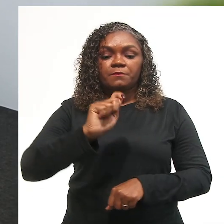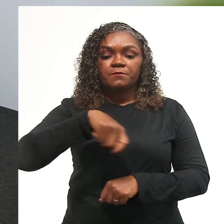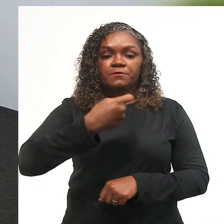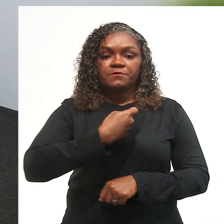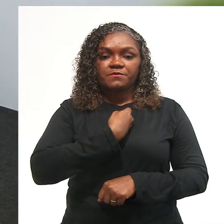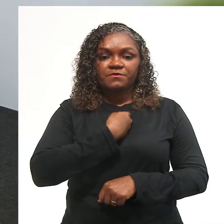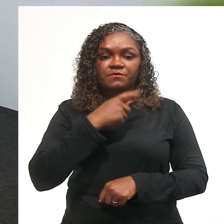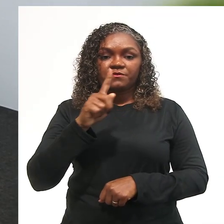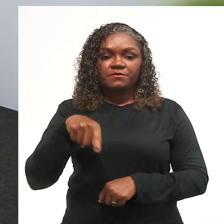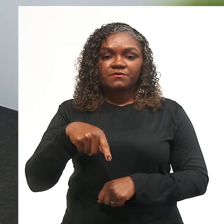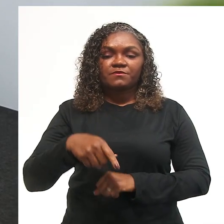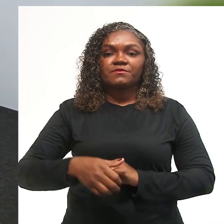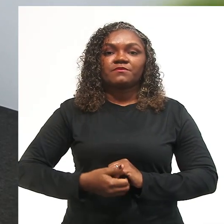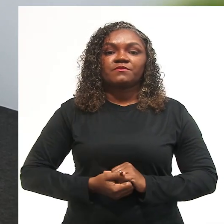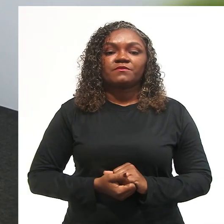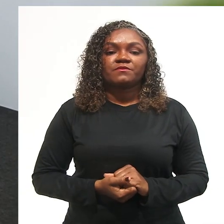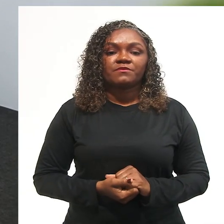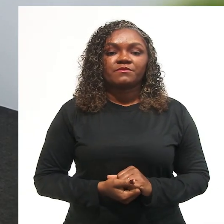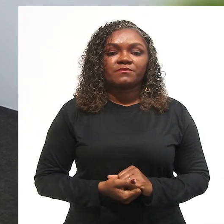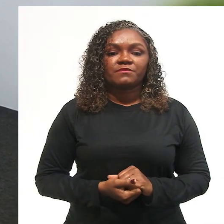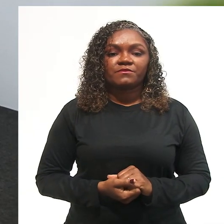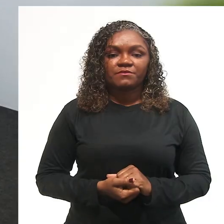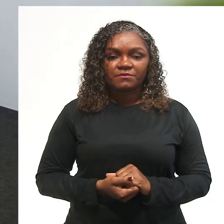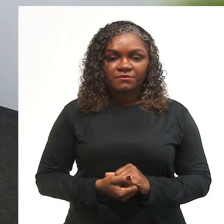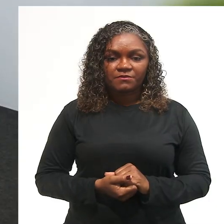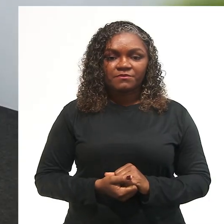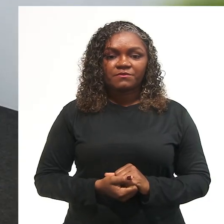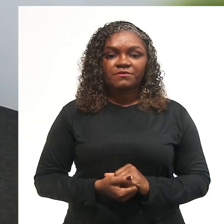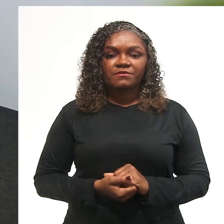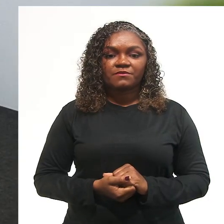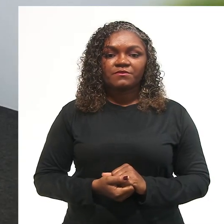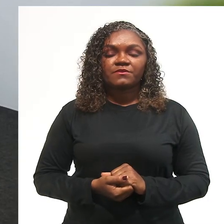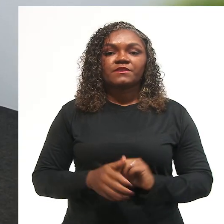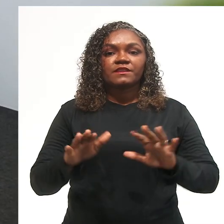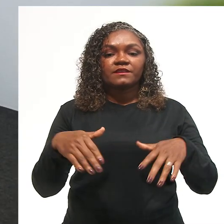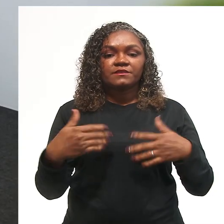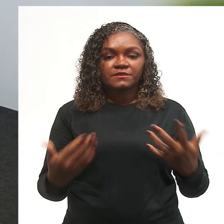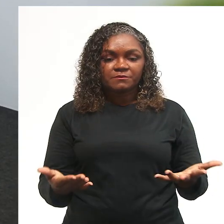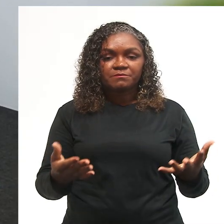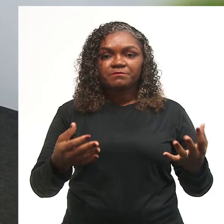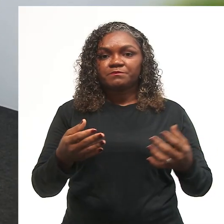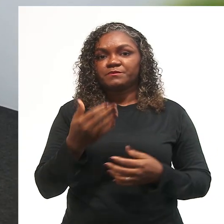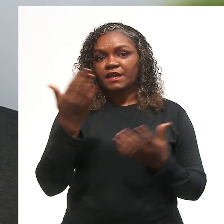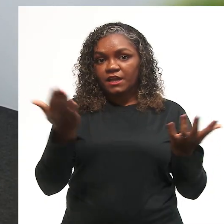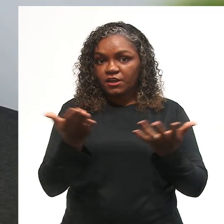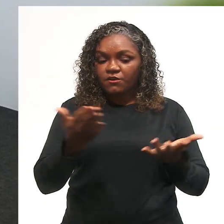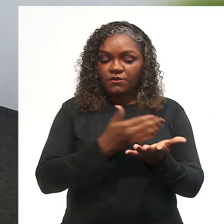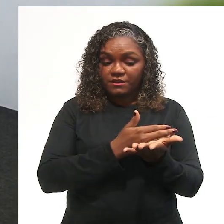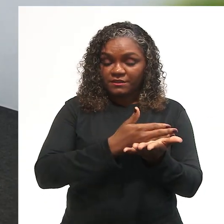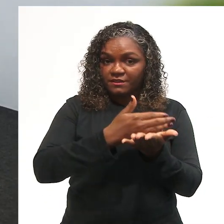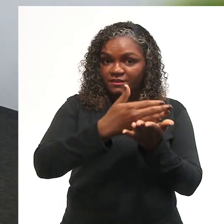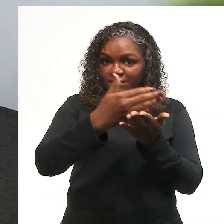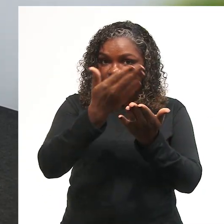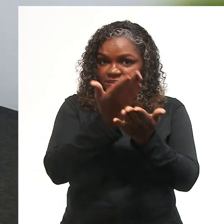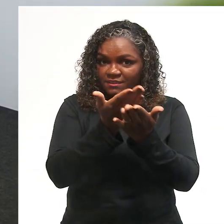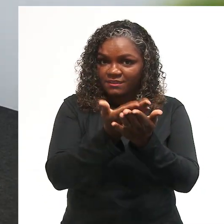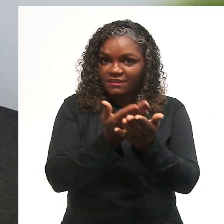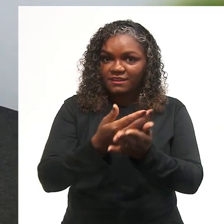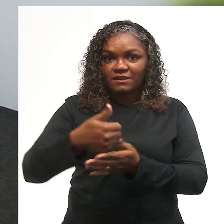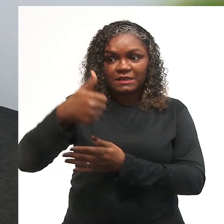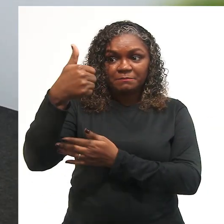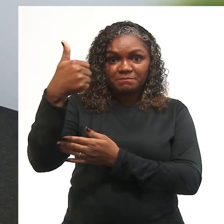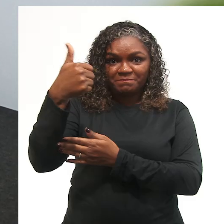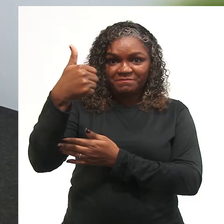sinal na comunidade de Libras, surdos, essa daqui, tá, gente? Perfeito. Vamos lá, então, iniciar a nossa aula